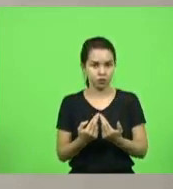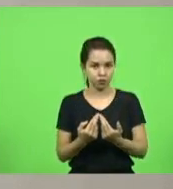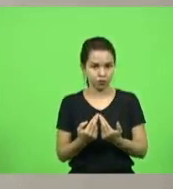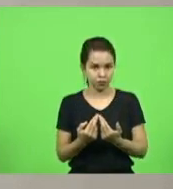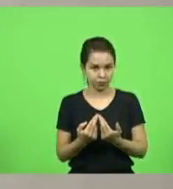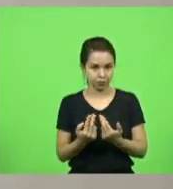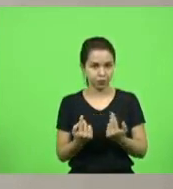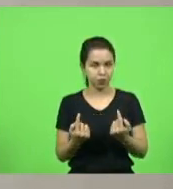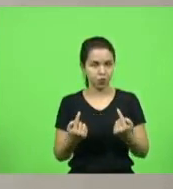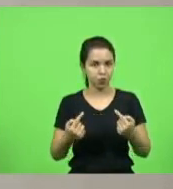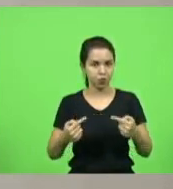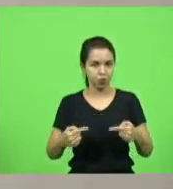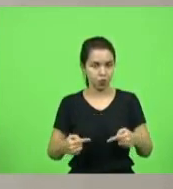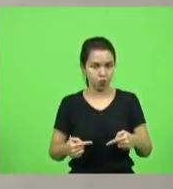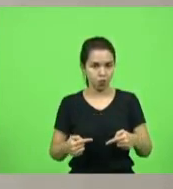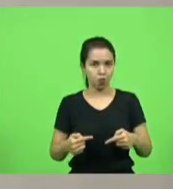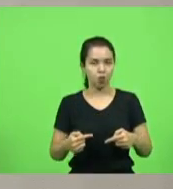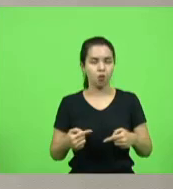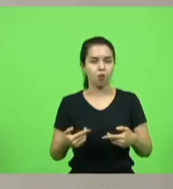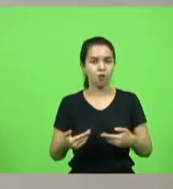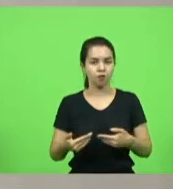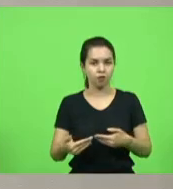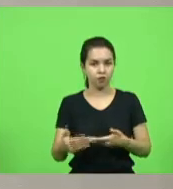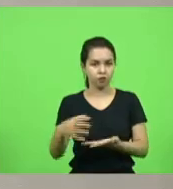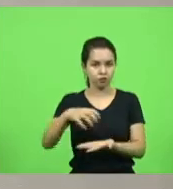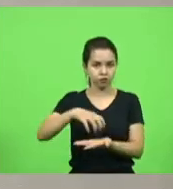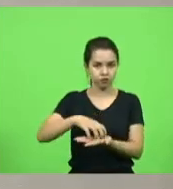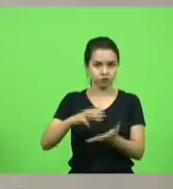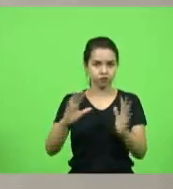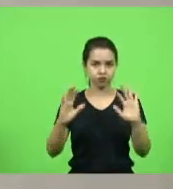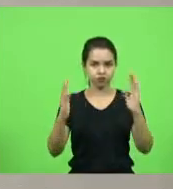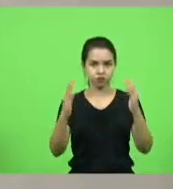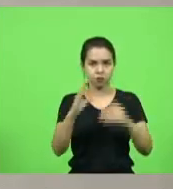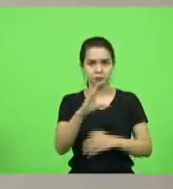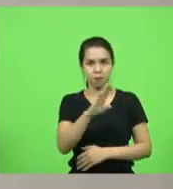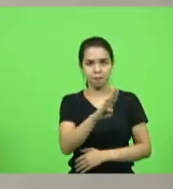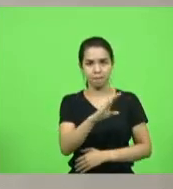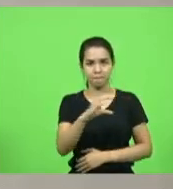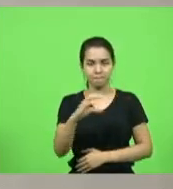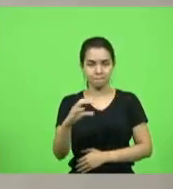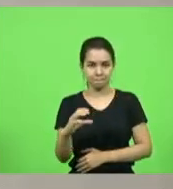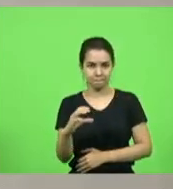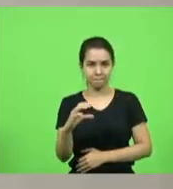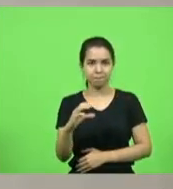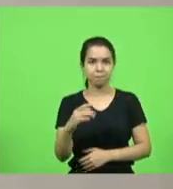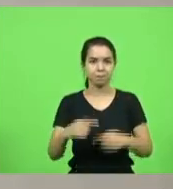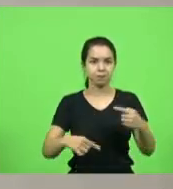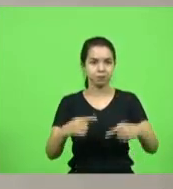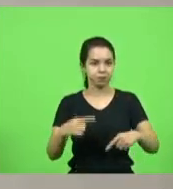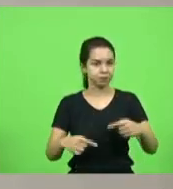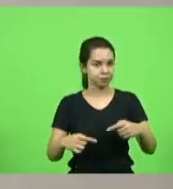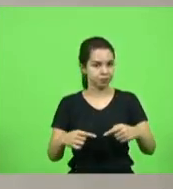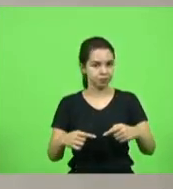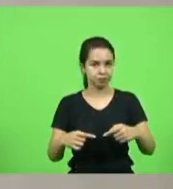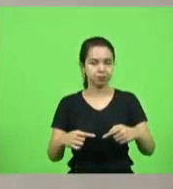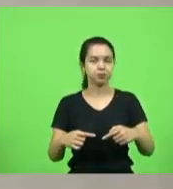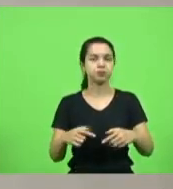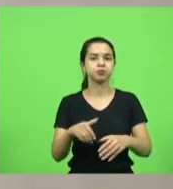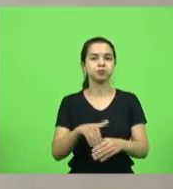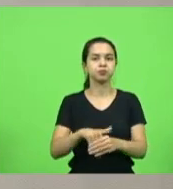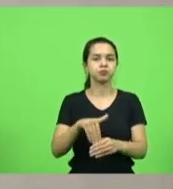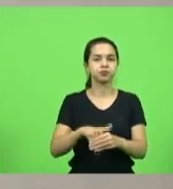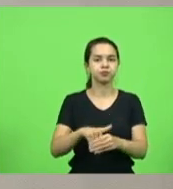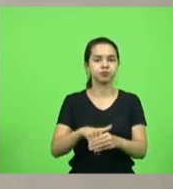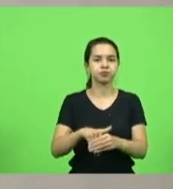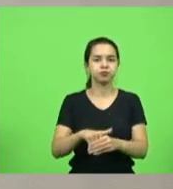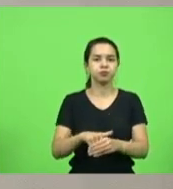concorrência que visa conceder o Centro de Eventos de Balneário Camboriú. Em discussão. Não havendo quem queira discutir, em votação. Deputados que aprovam, permaneçam como se